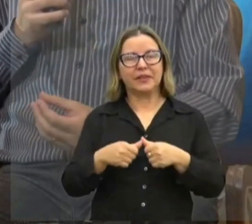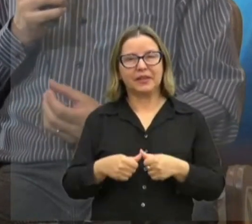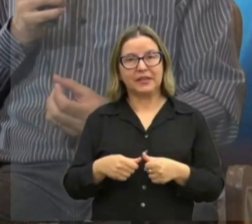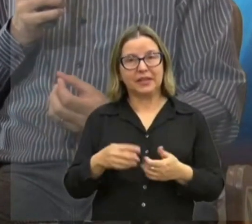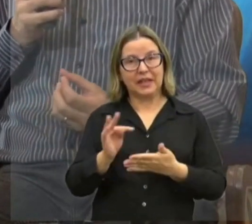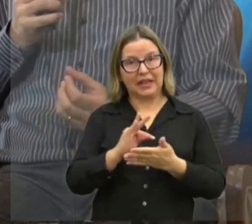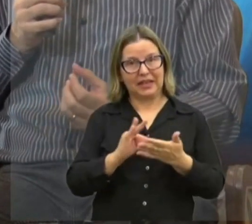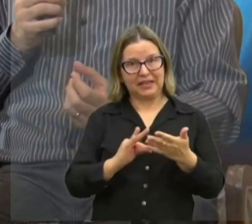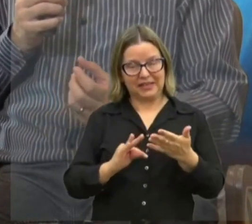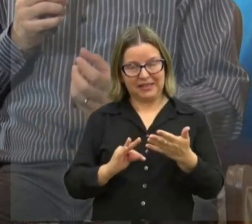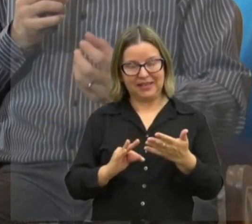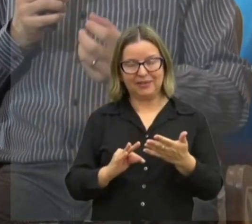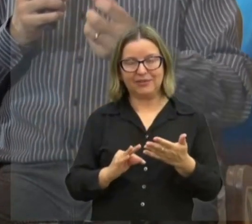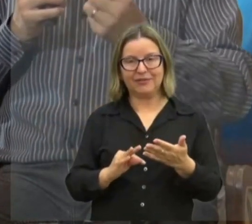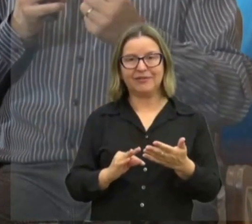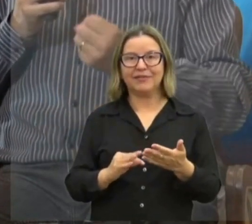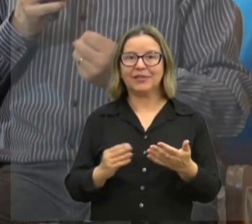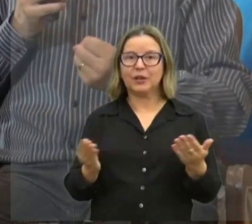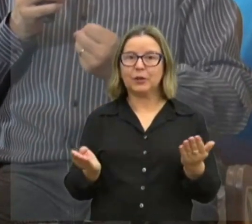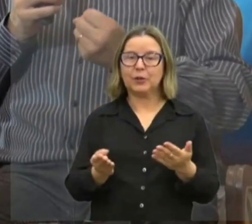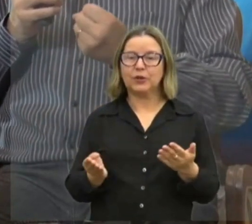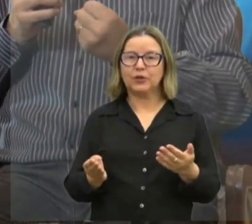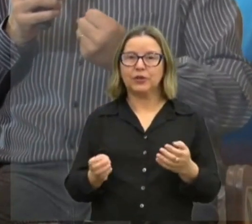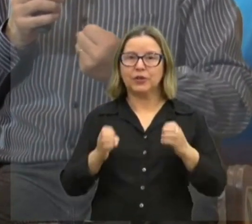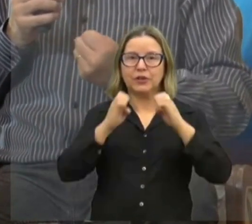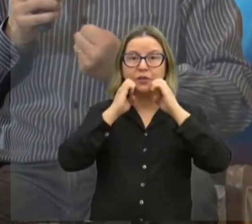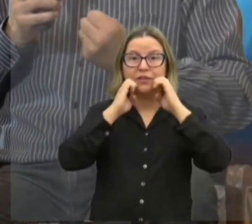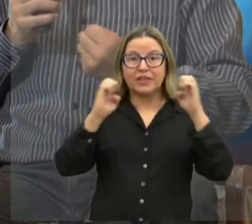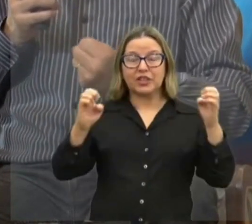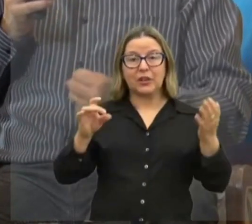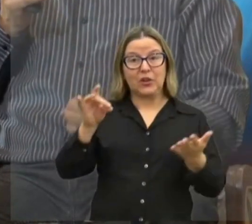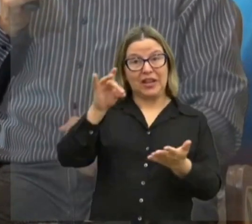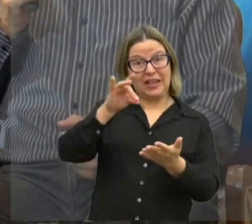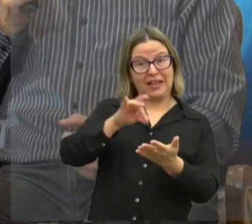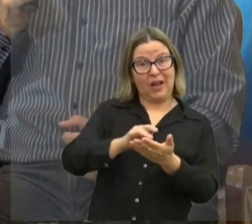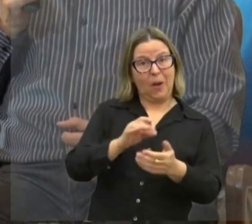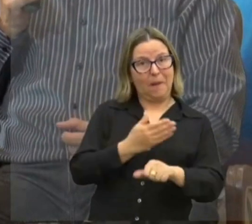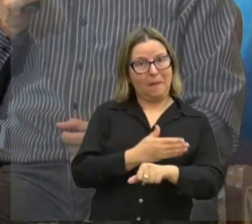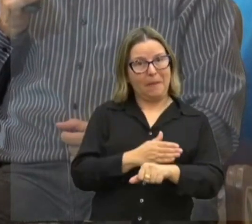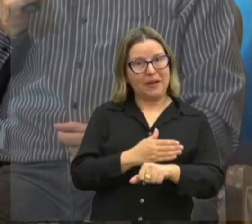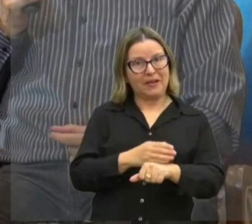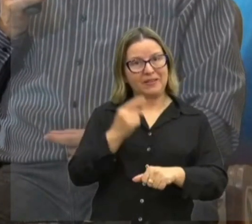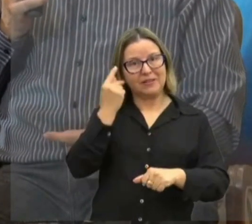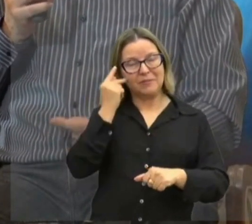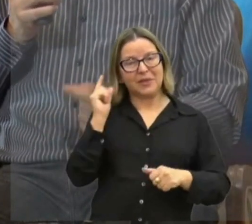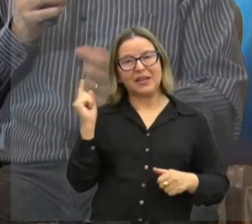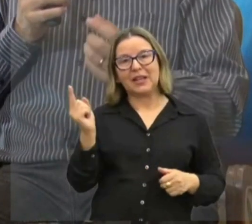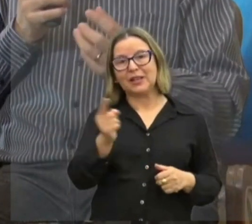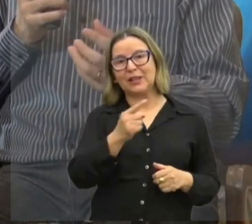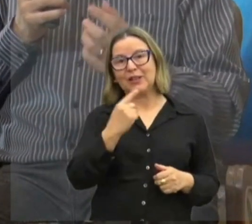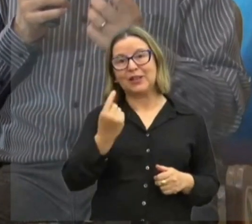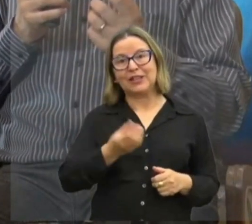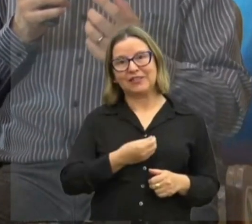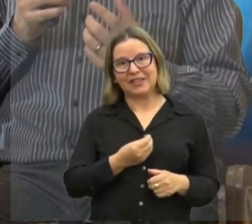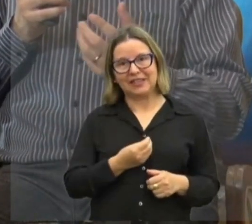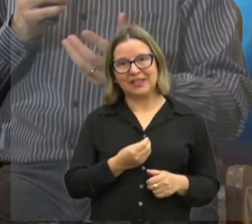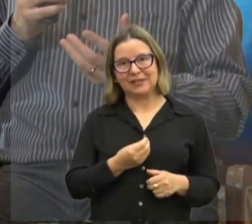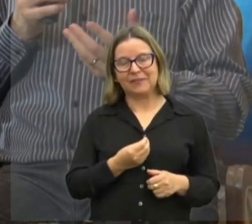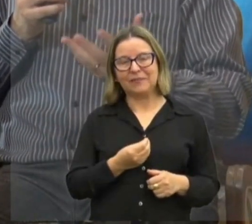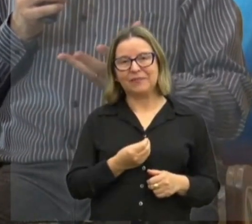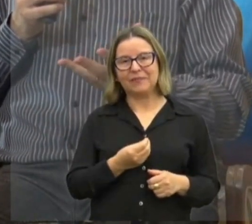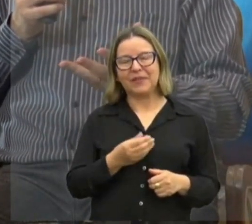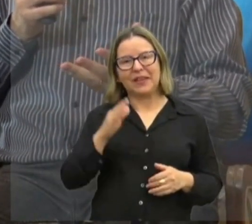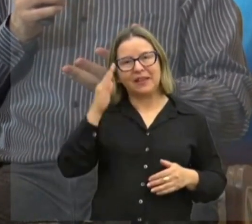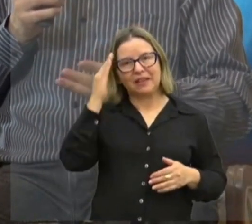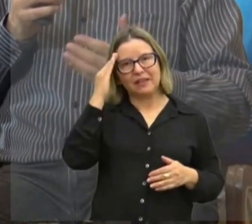texto que você trouxe para nós hoje, de um evangelho muito real, prático para as nossas vidas. Sim. Né? Nós sabemos,